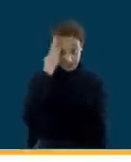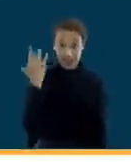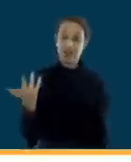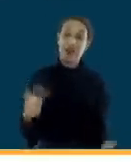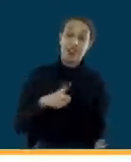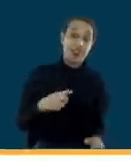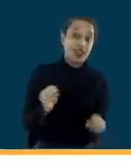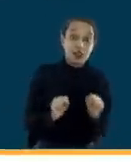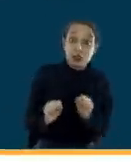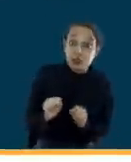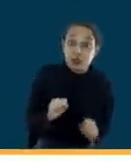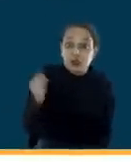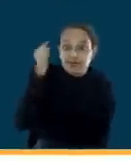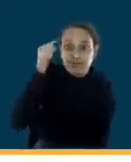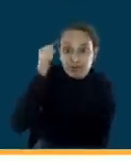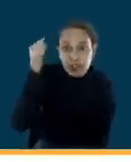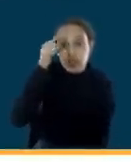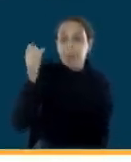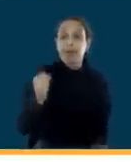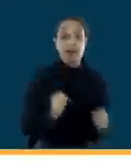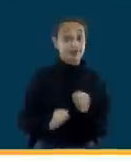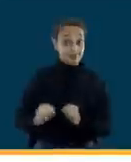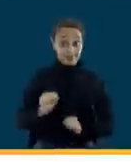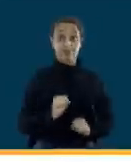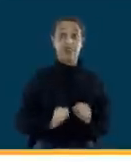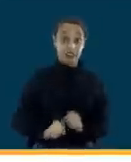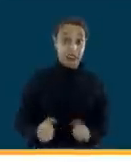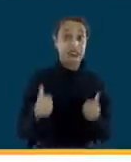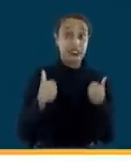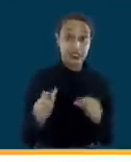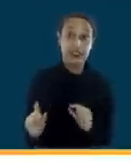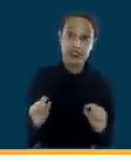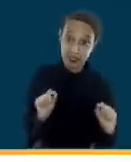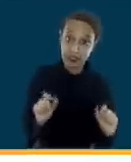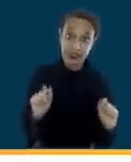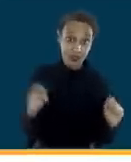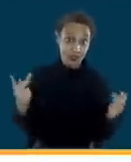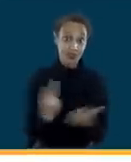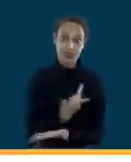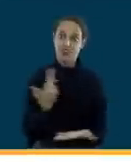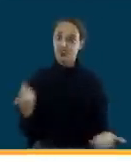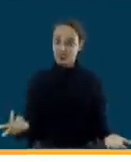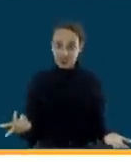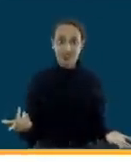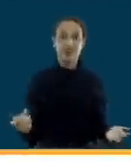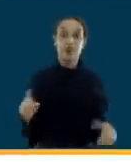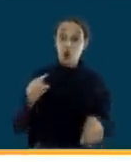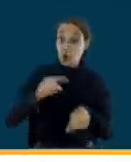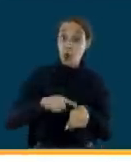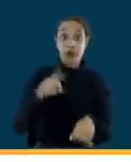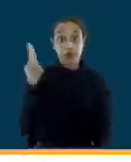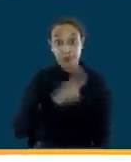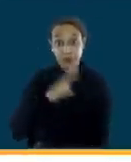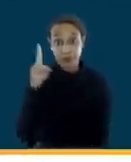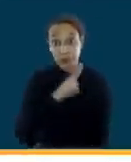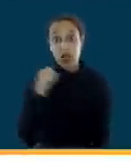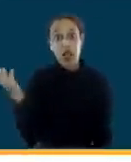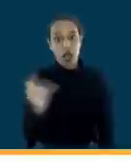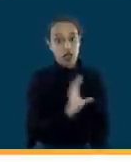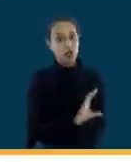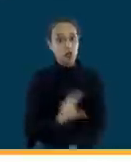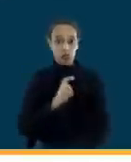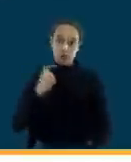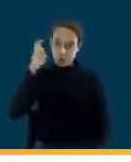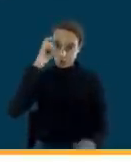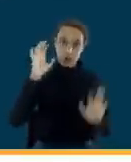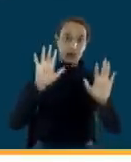há mesmo alguma ansiedade, né, para que isso, coisa pelo próprio estado de emergencial que o setor cultural brasileiro está vivendo. Mas,